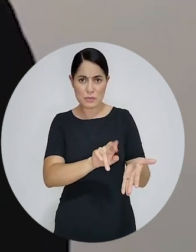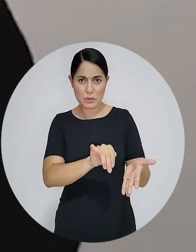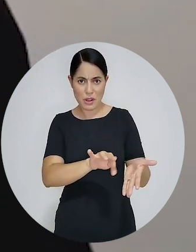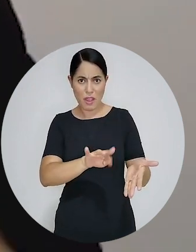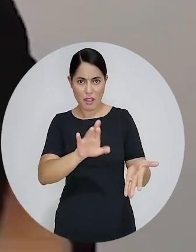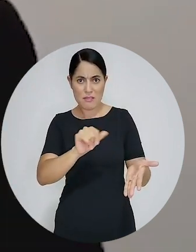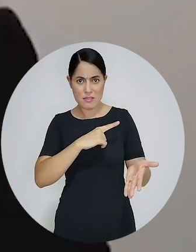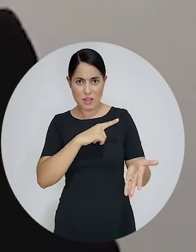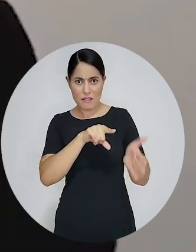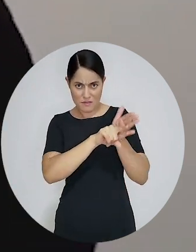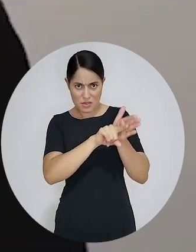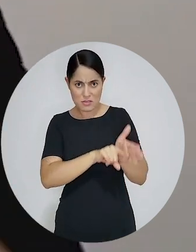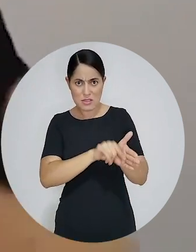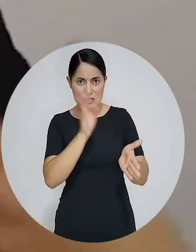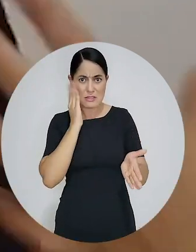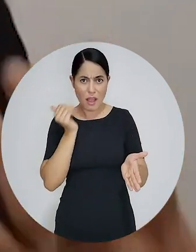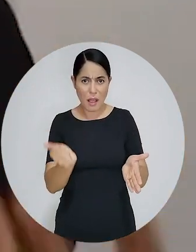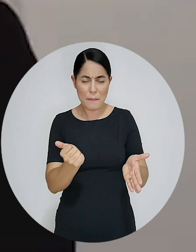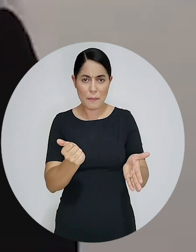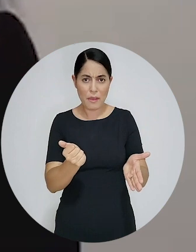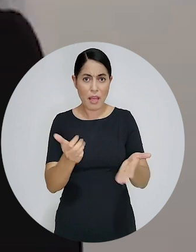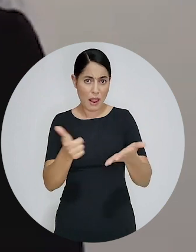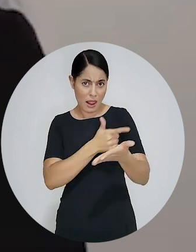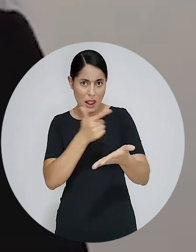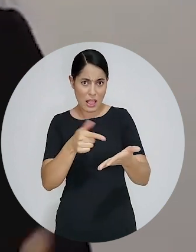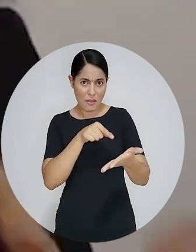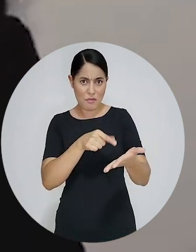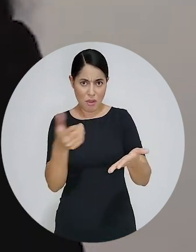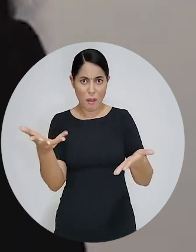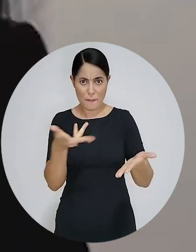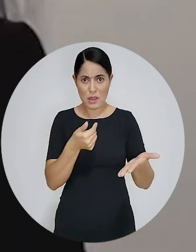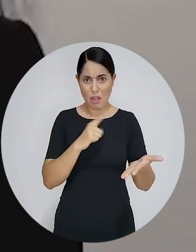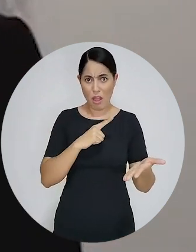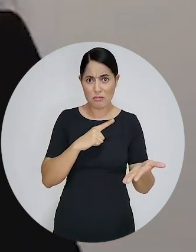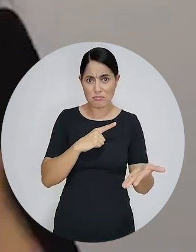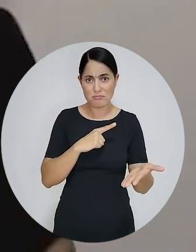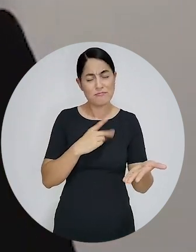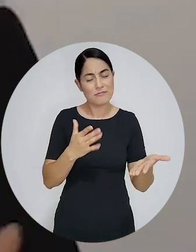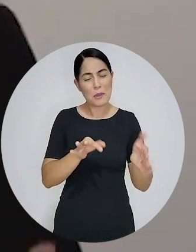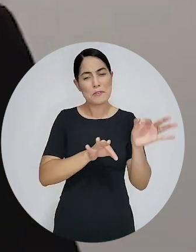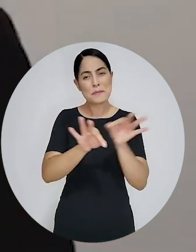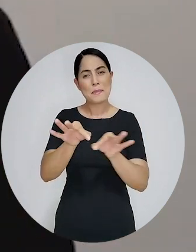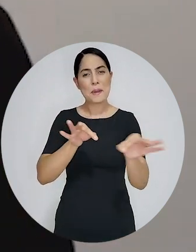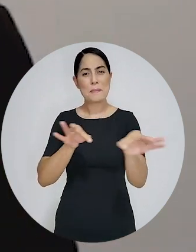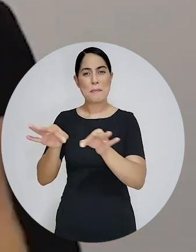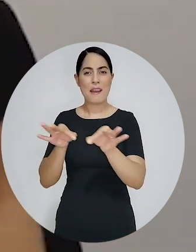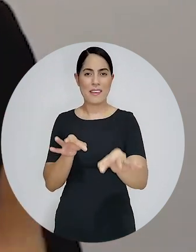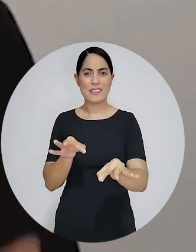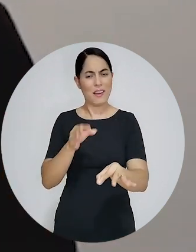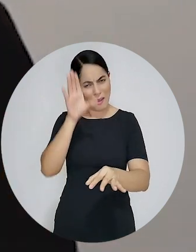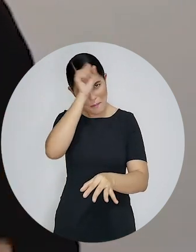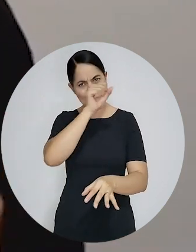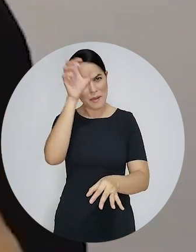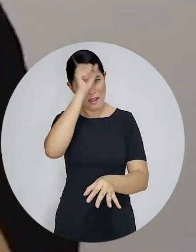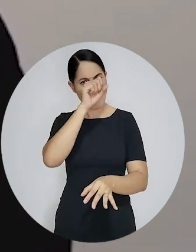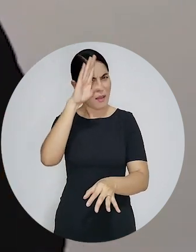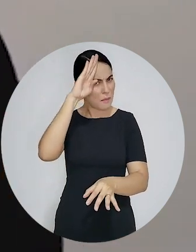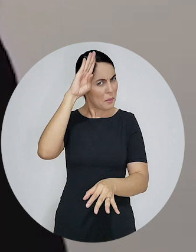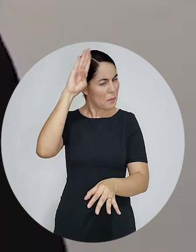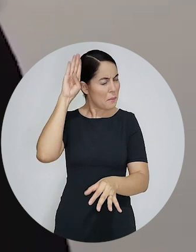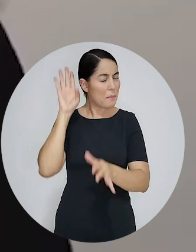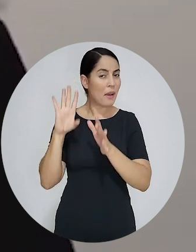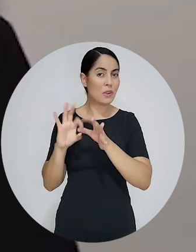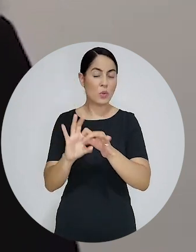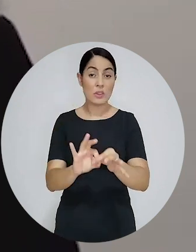uma jurisprudência, tem habilidade com os livros, né? Então, isso se prepara. Então, aproveitem